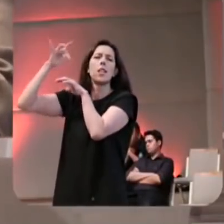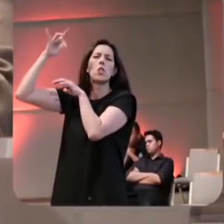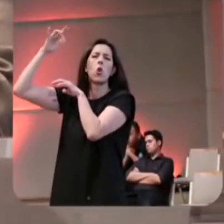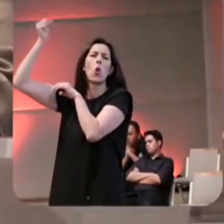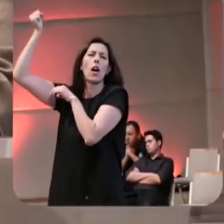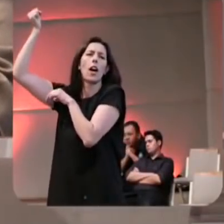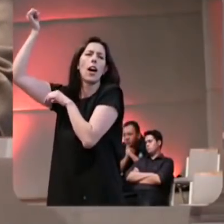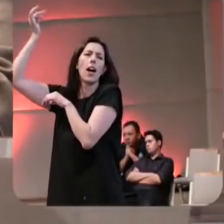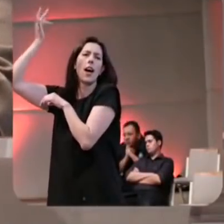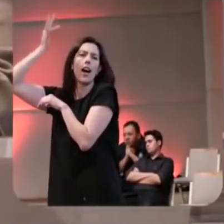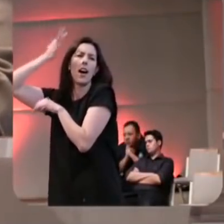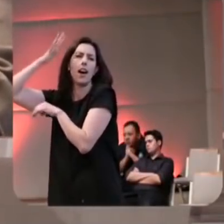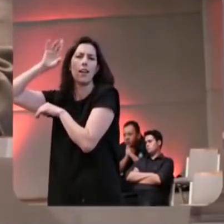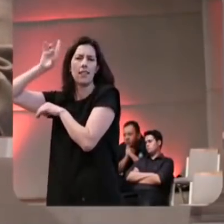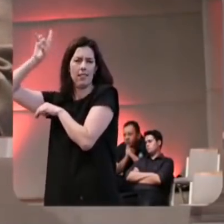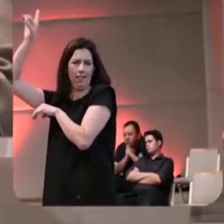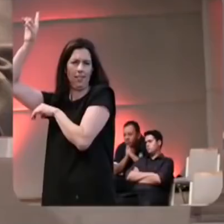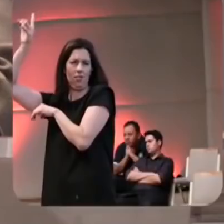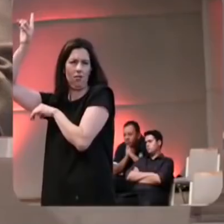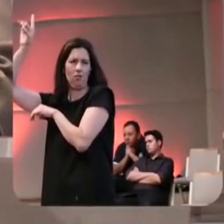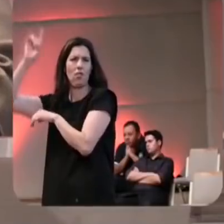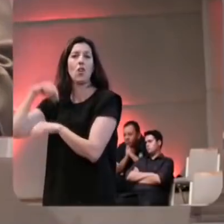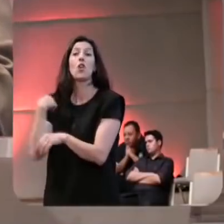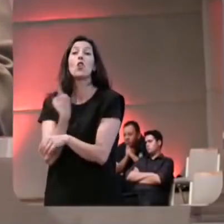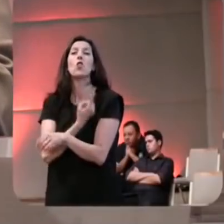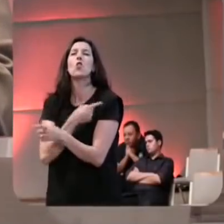insaciável e vai buscar